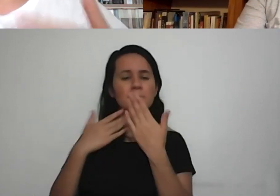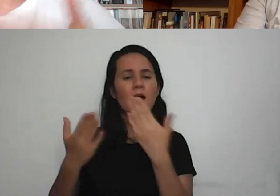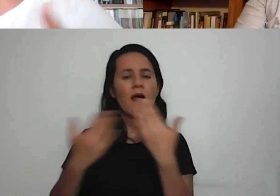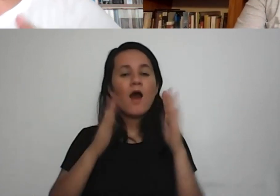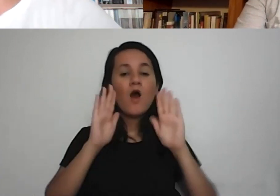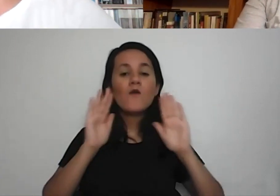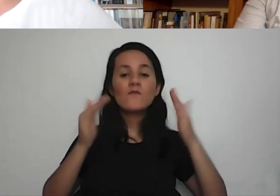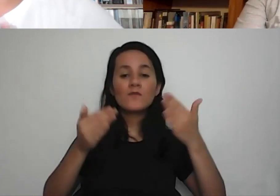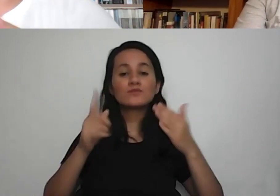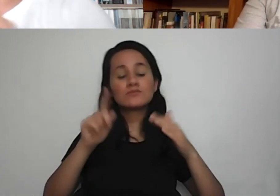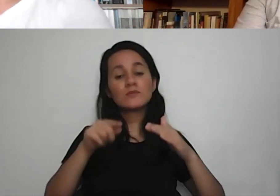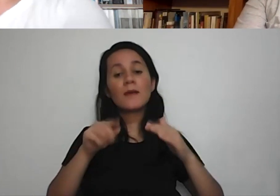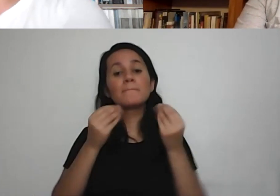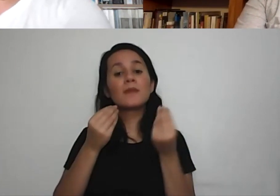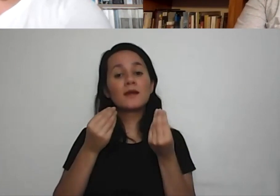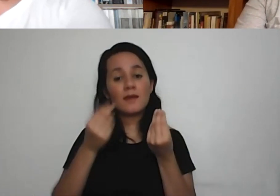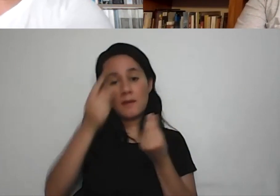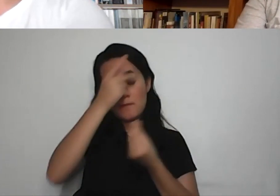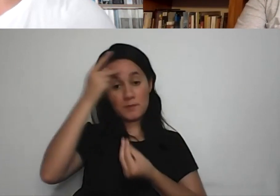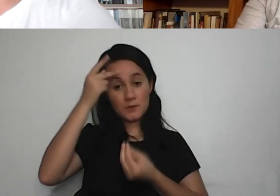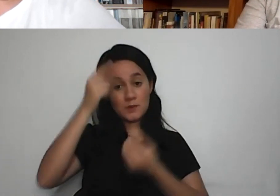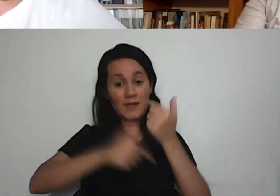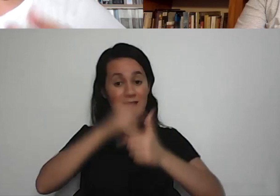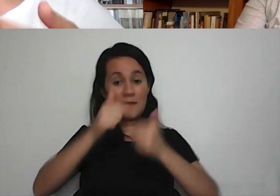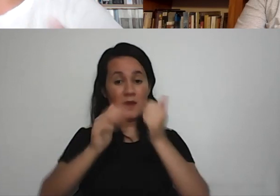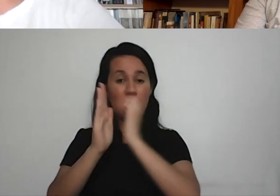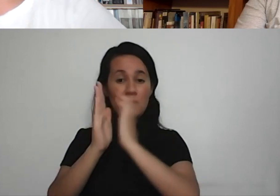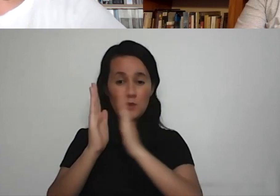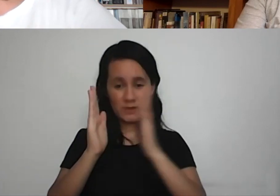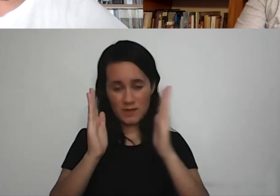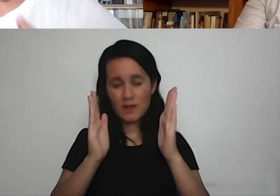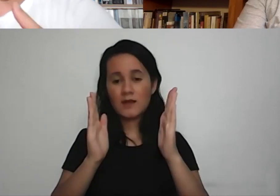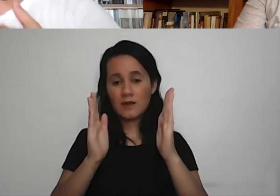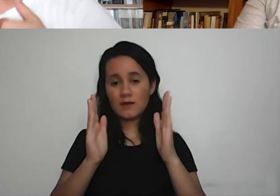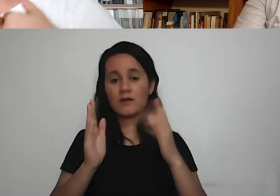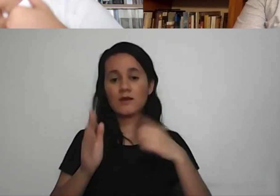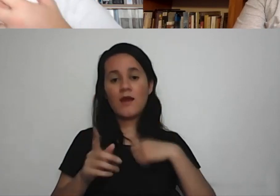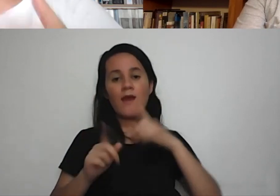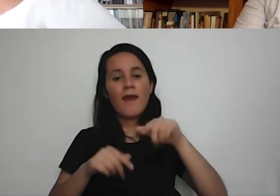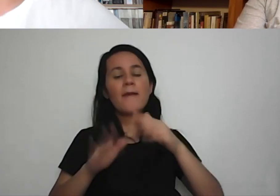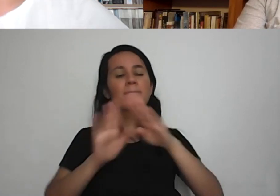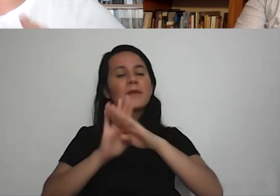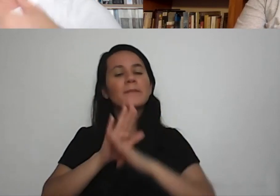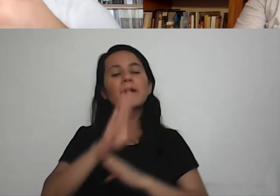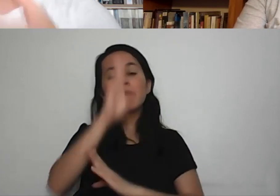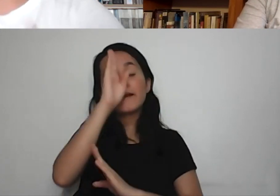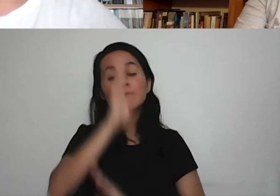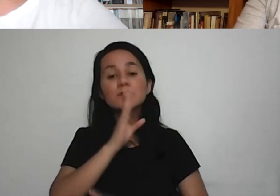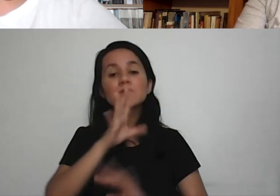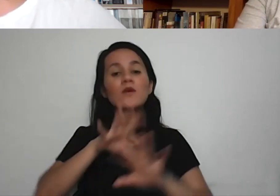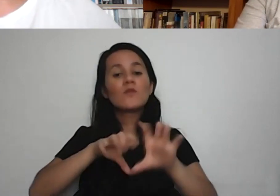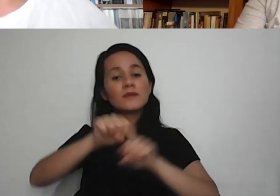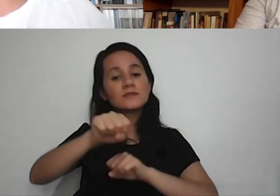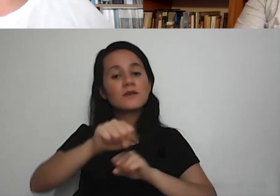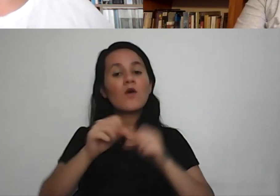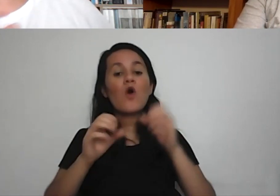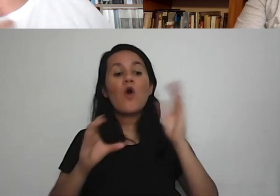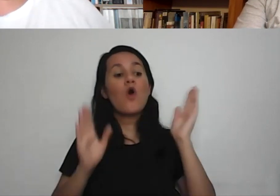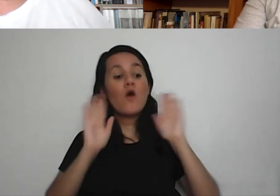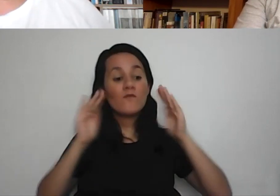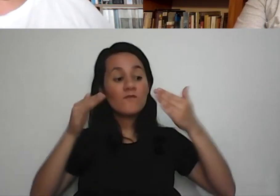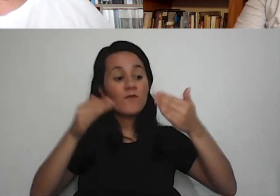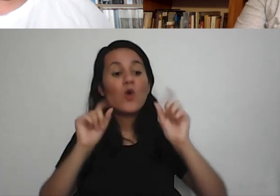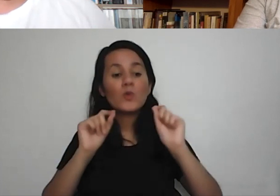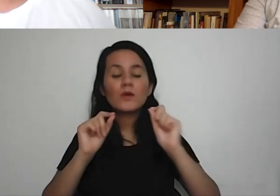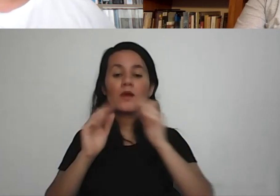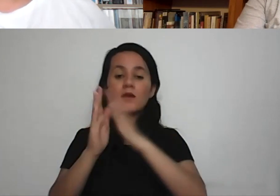voltada fundamentalmente para quem trabalha em bibliotecas, né, um programa gratuito, né, de formação voltado para a biblioteca, esse trabalho da